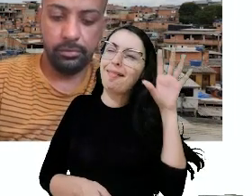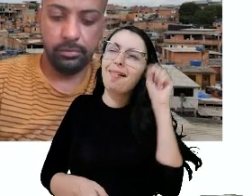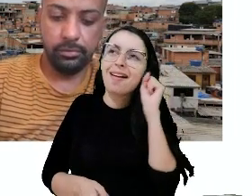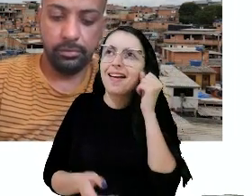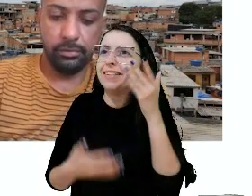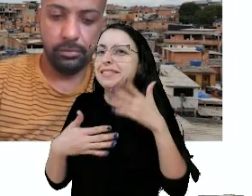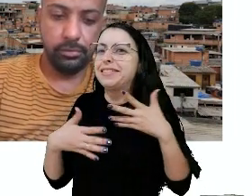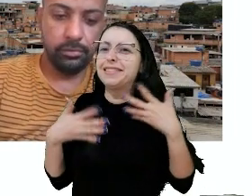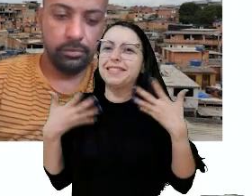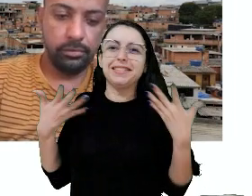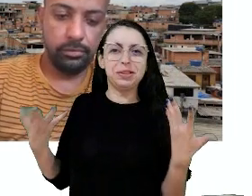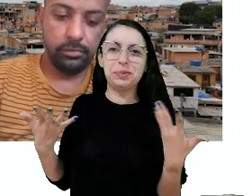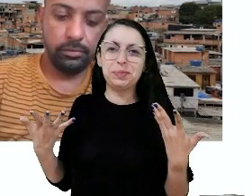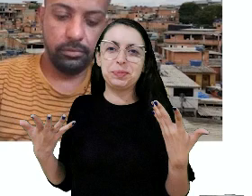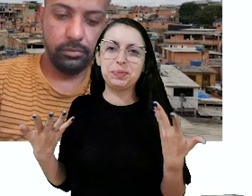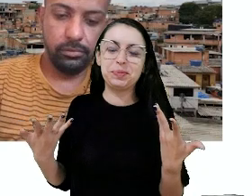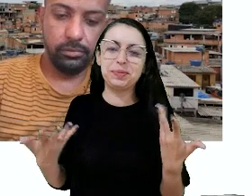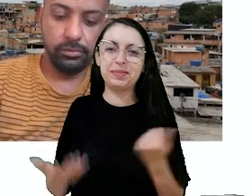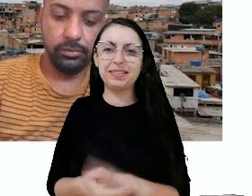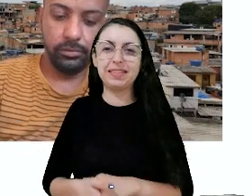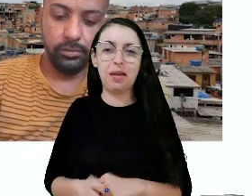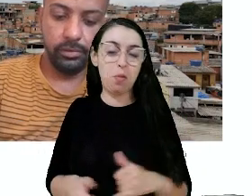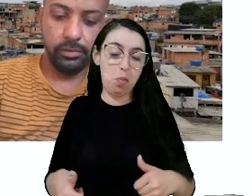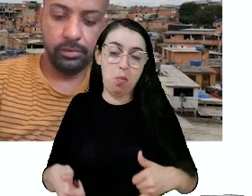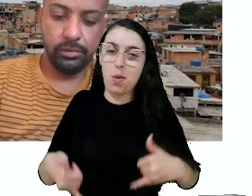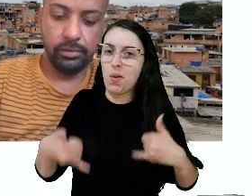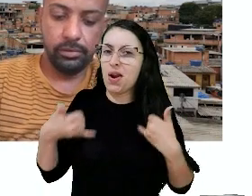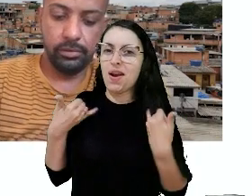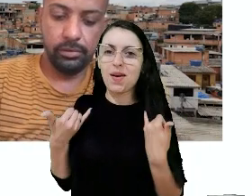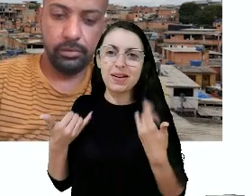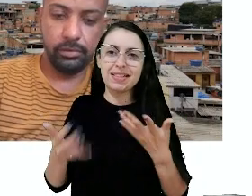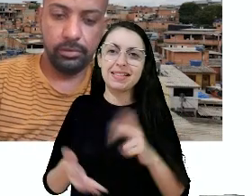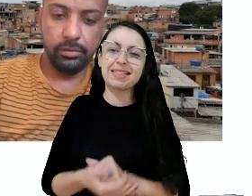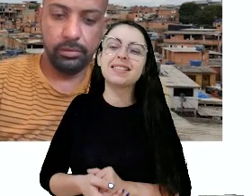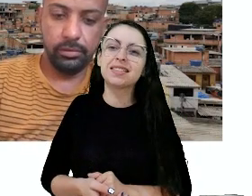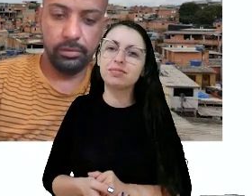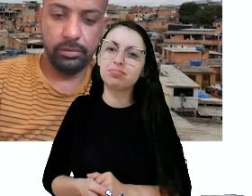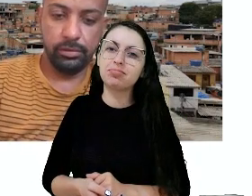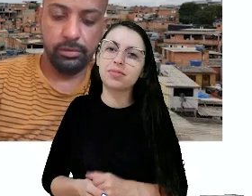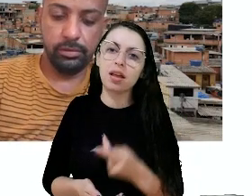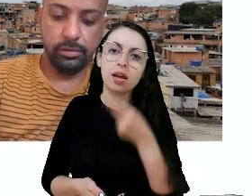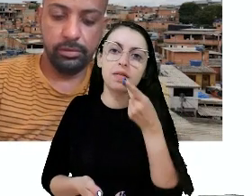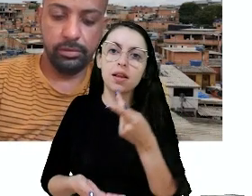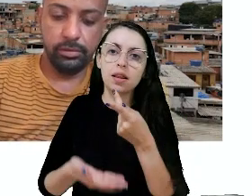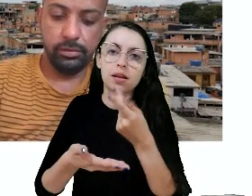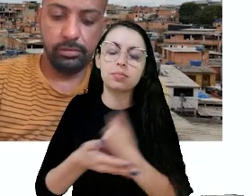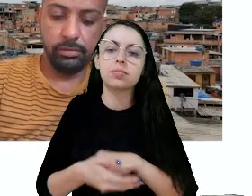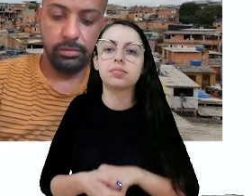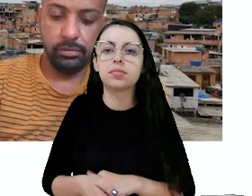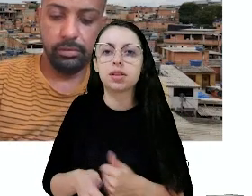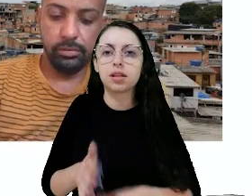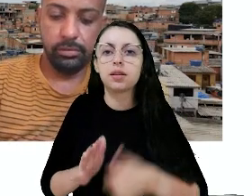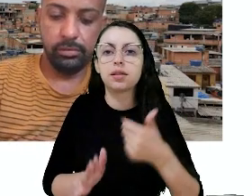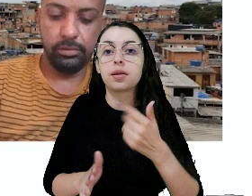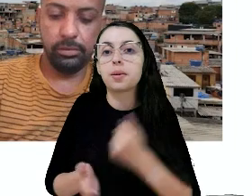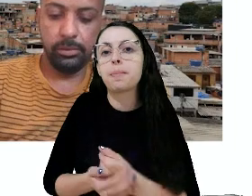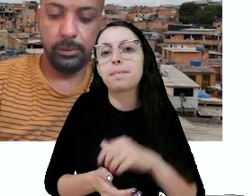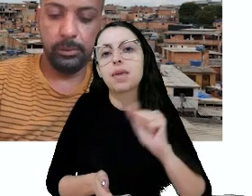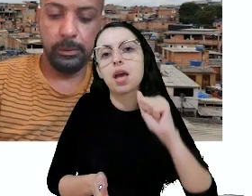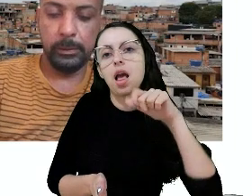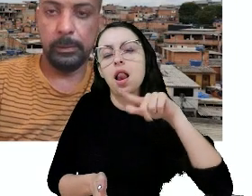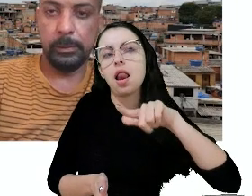Estou aqui super assim, honrada no mínimo. Eu acho que vou passar a primeira palavra para o Lê